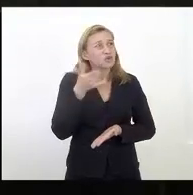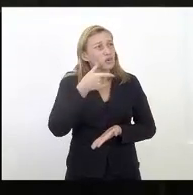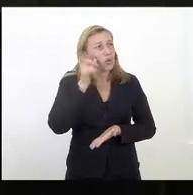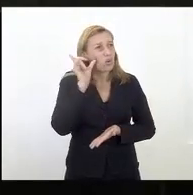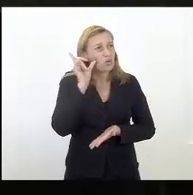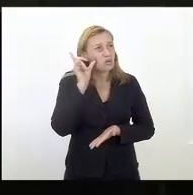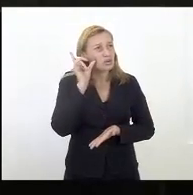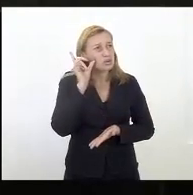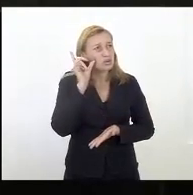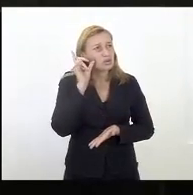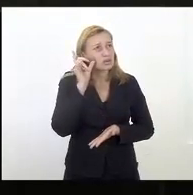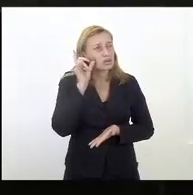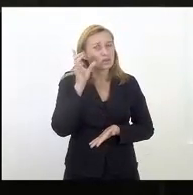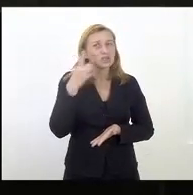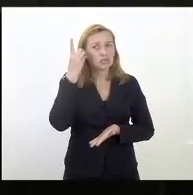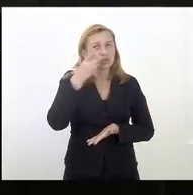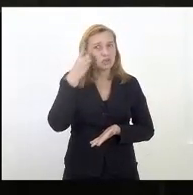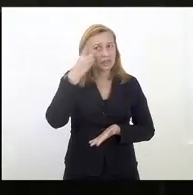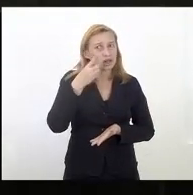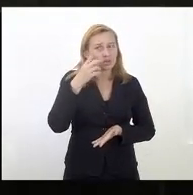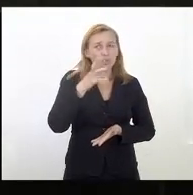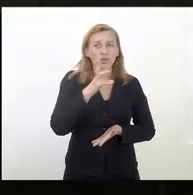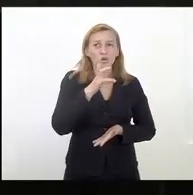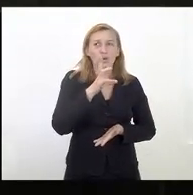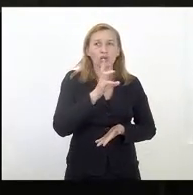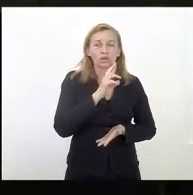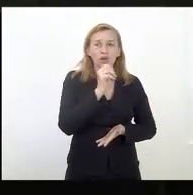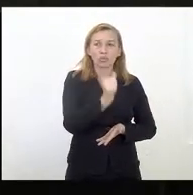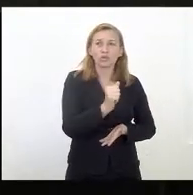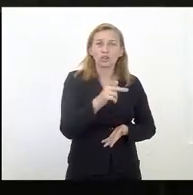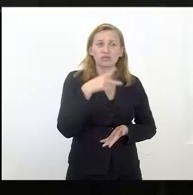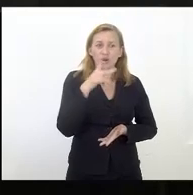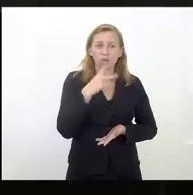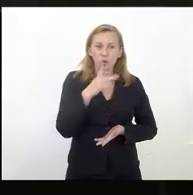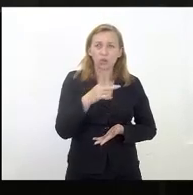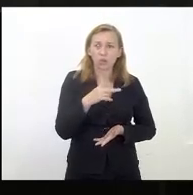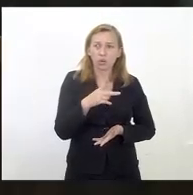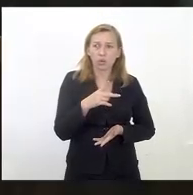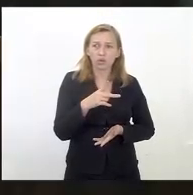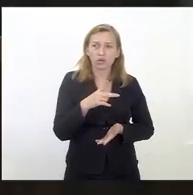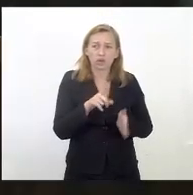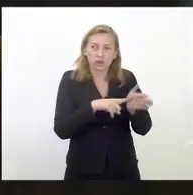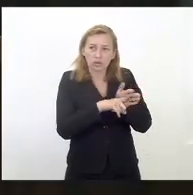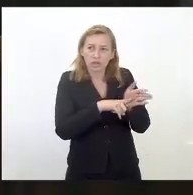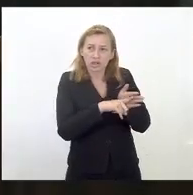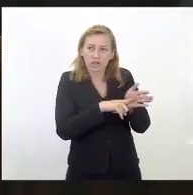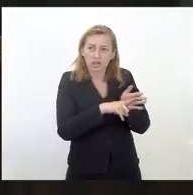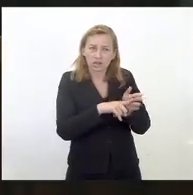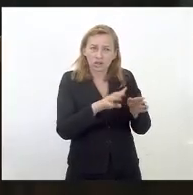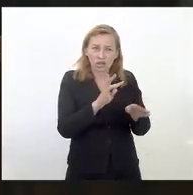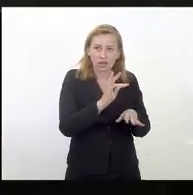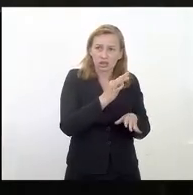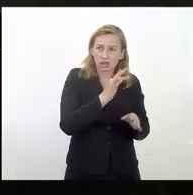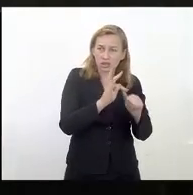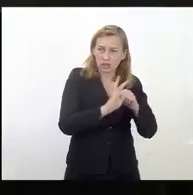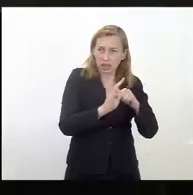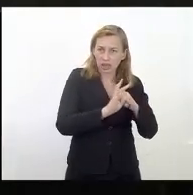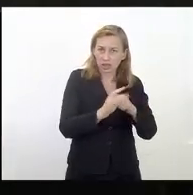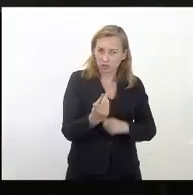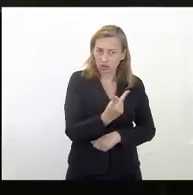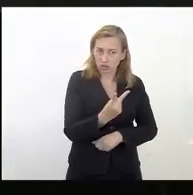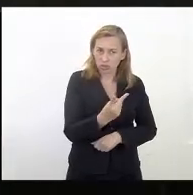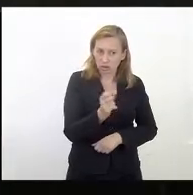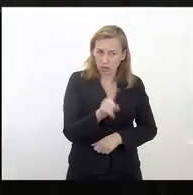que vossa excelência o deputado Rodrigo vem aqui presente fez menção a a uma vistoria técnica é que que ambos fizeram